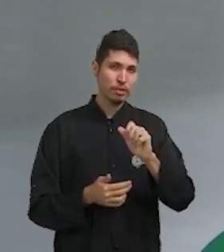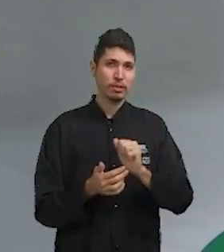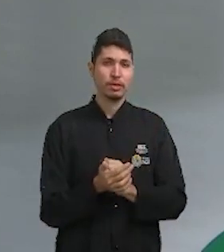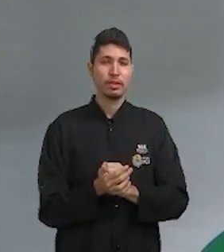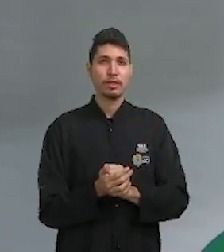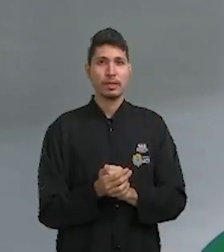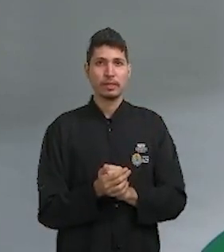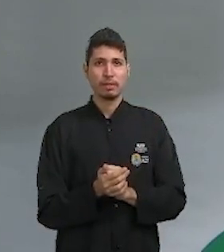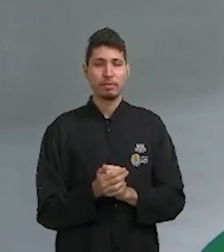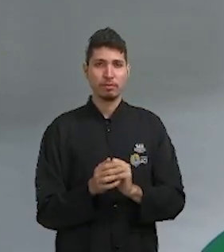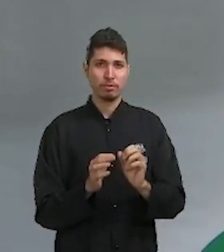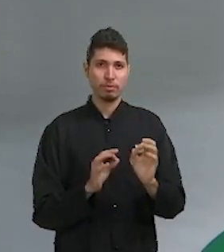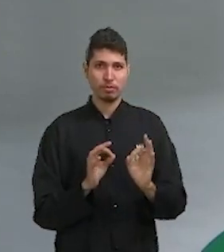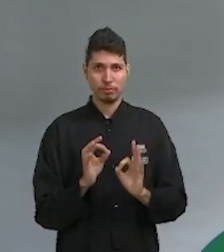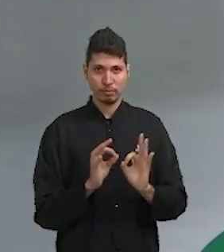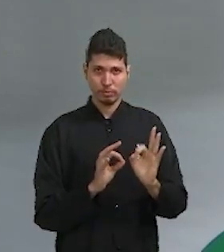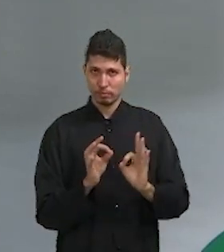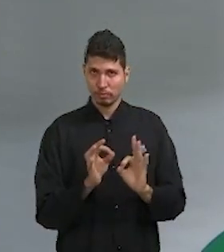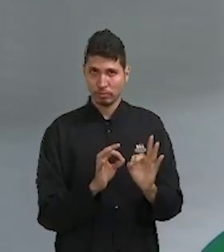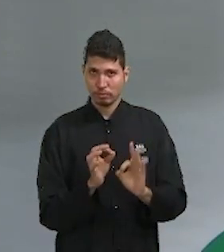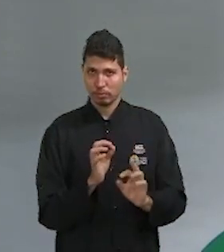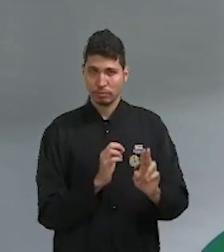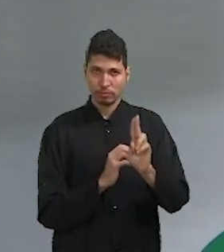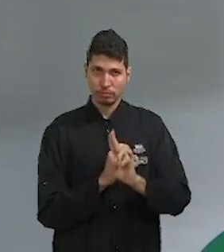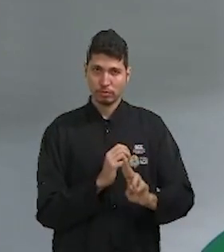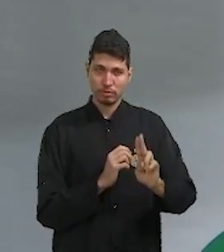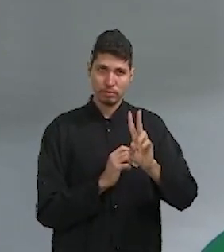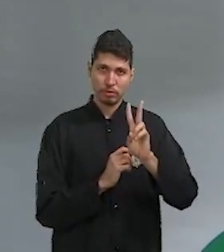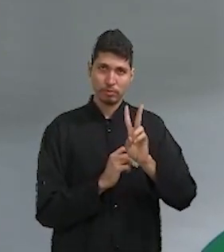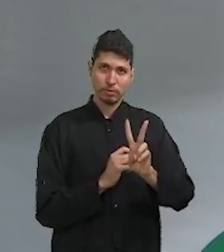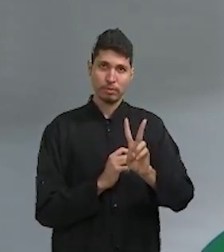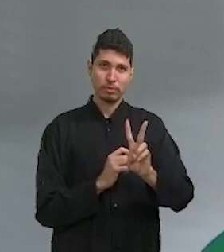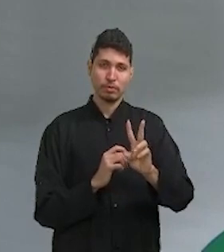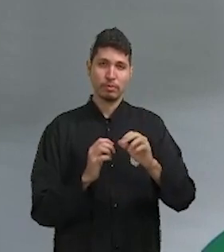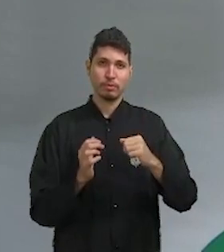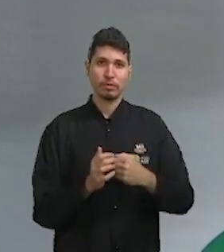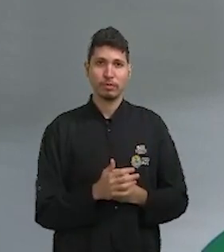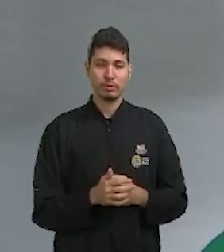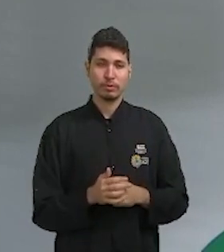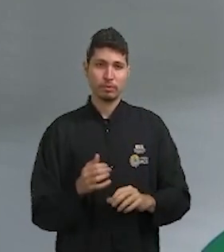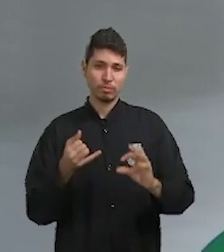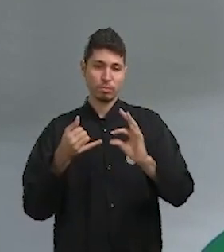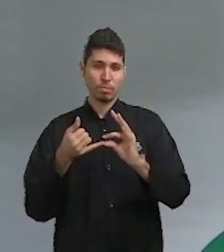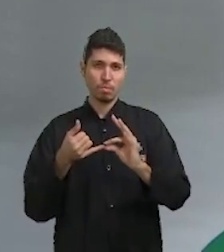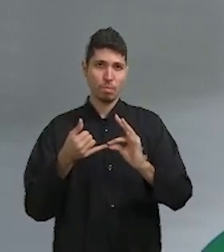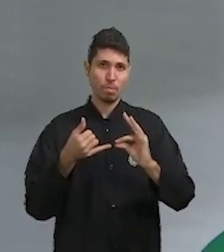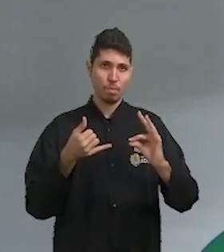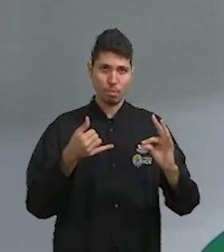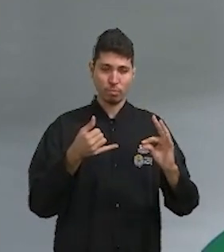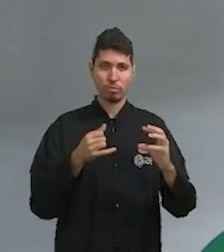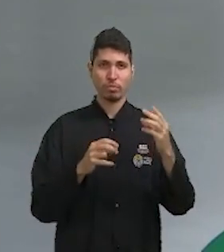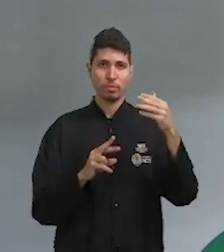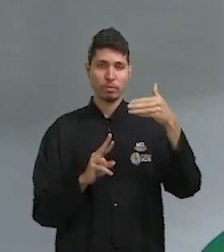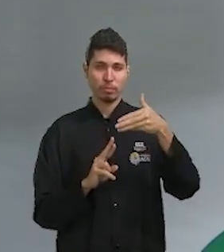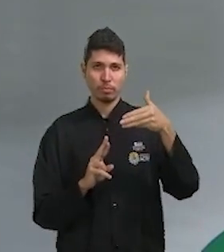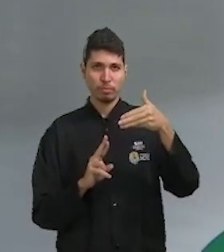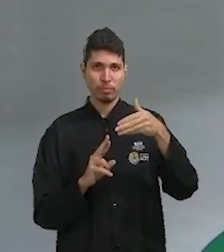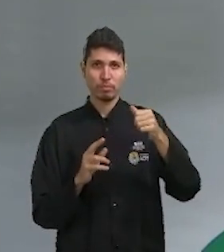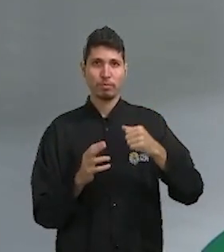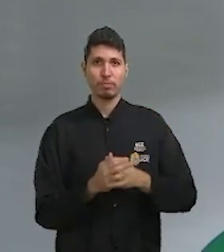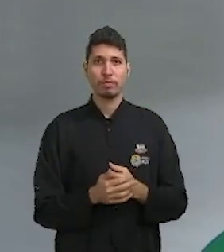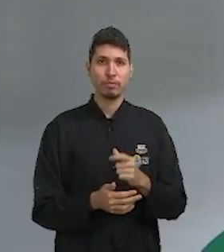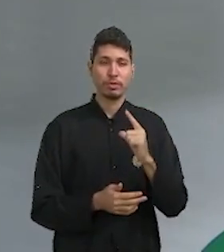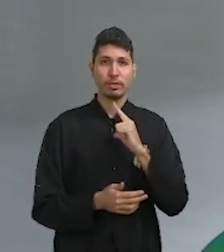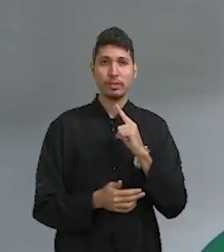medido em volts. E ele é medido em relação a um eletrodo de referência. Então, eu vou ter ali